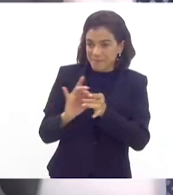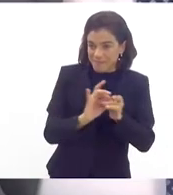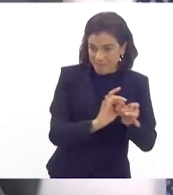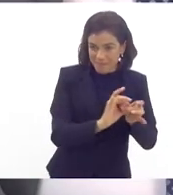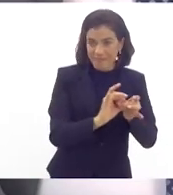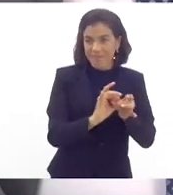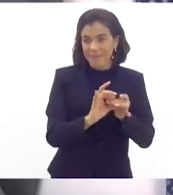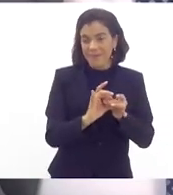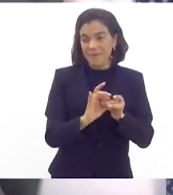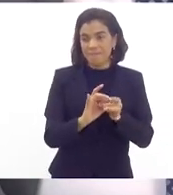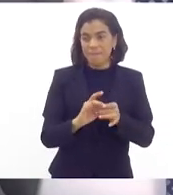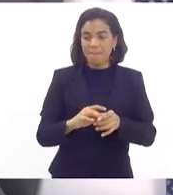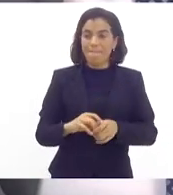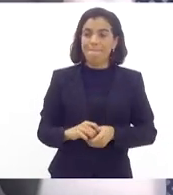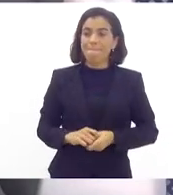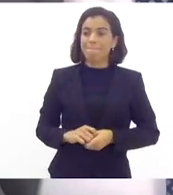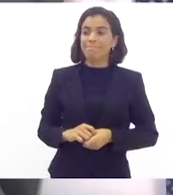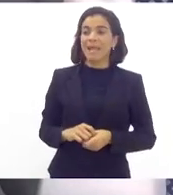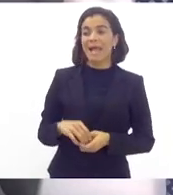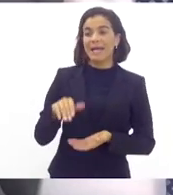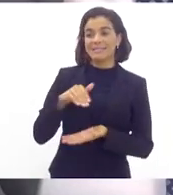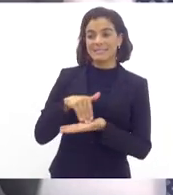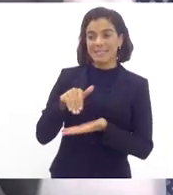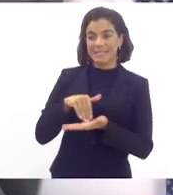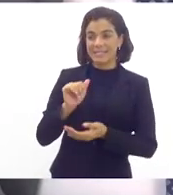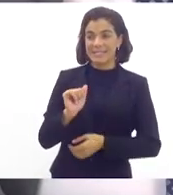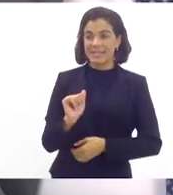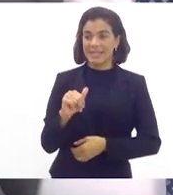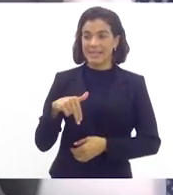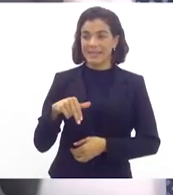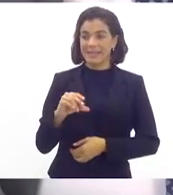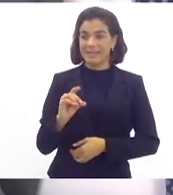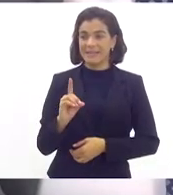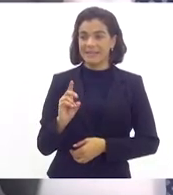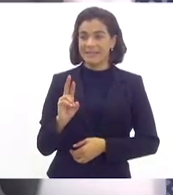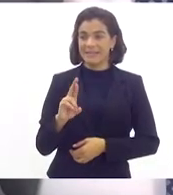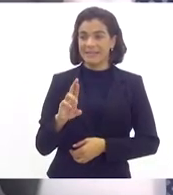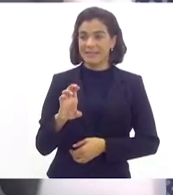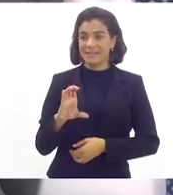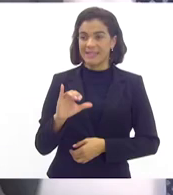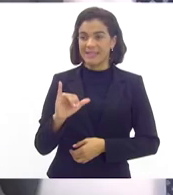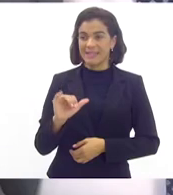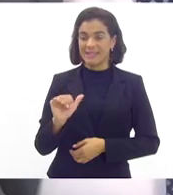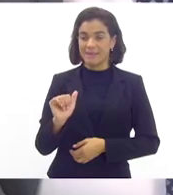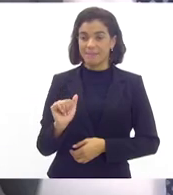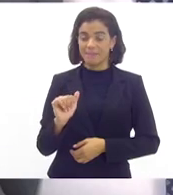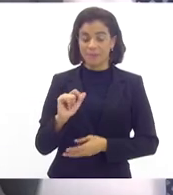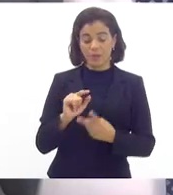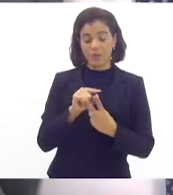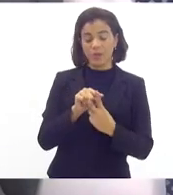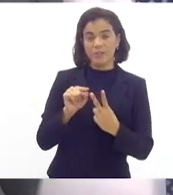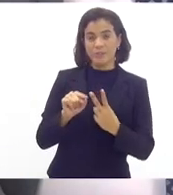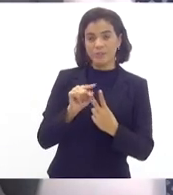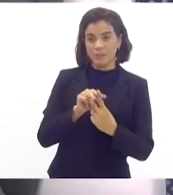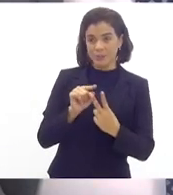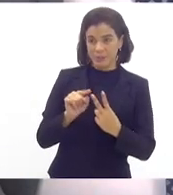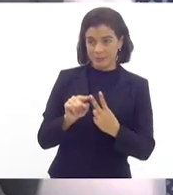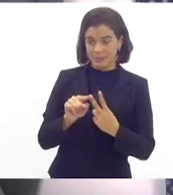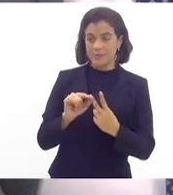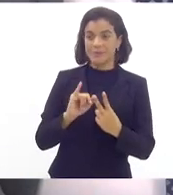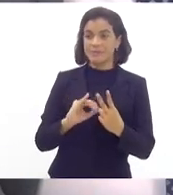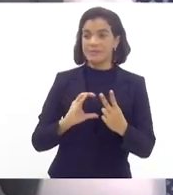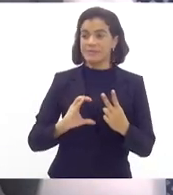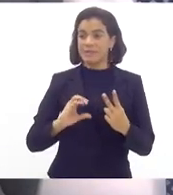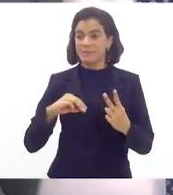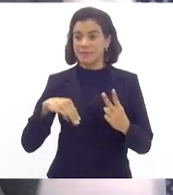que colocou a secretária Andréia. Nós temos dois tipos de operações de ICMS,